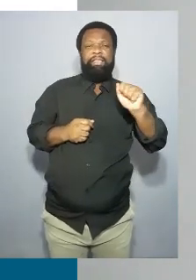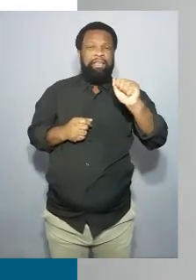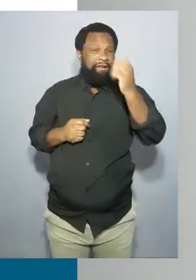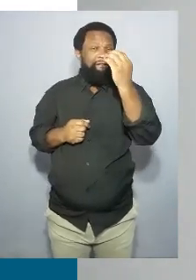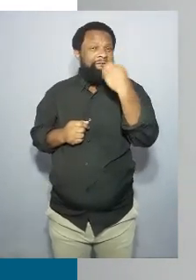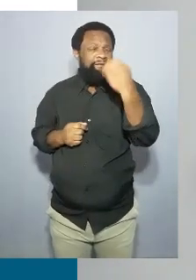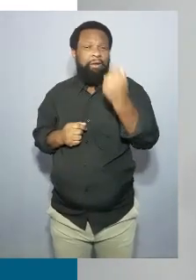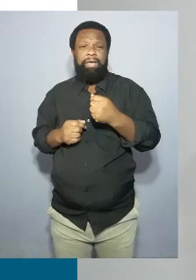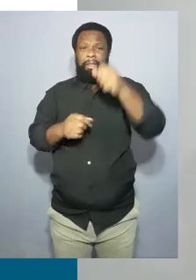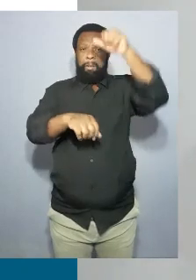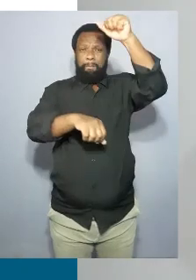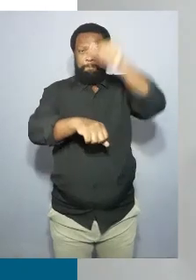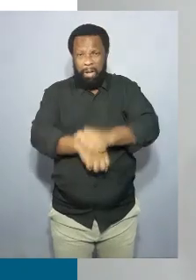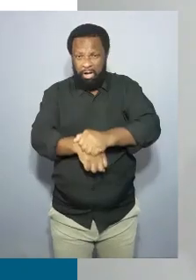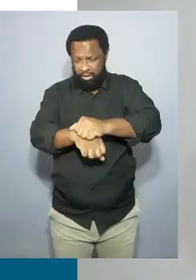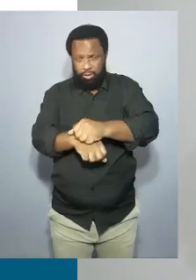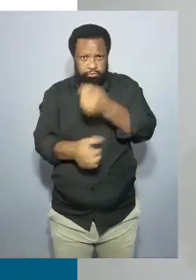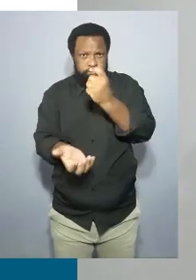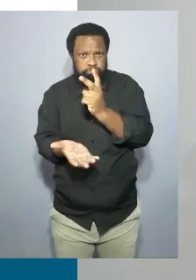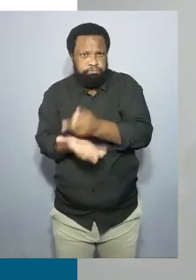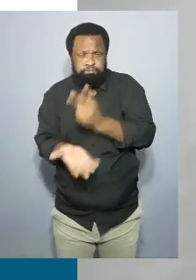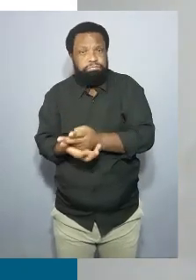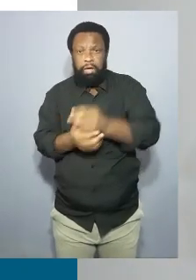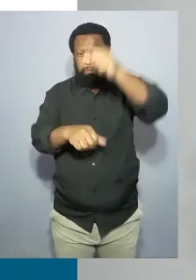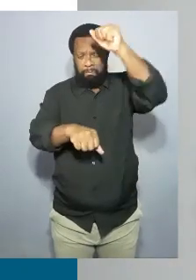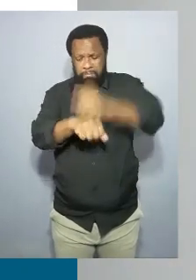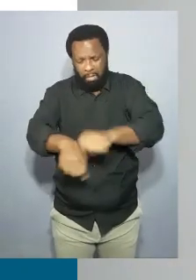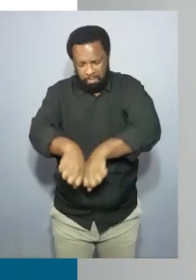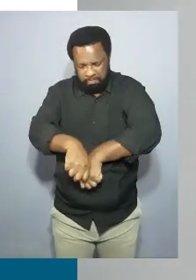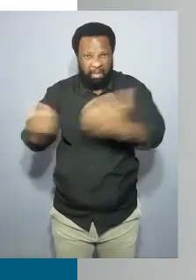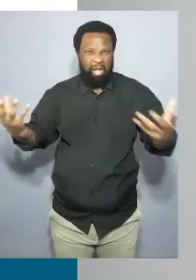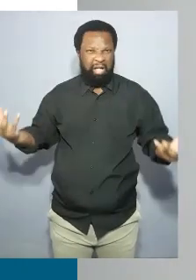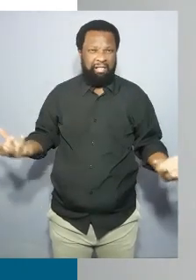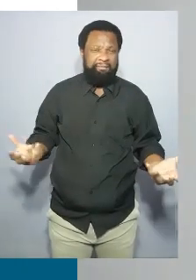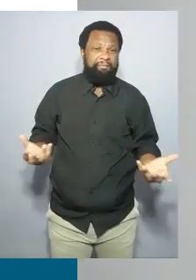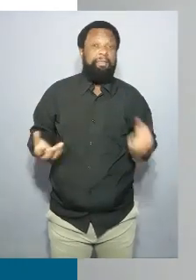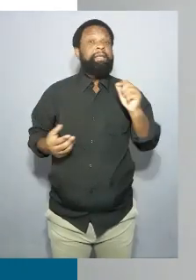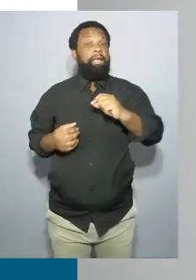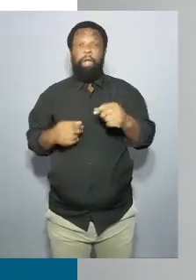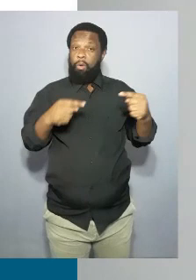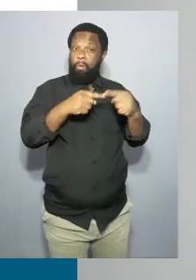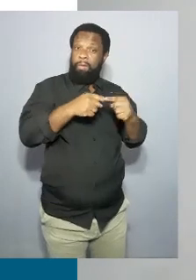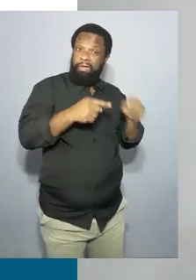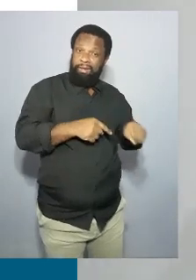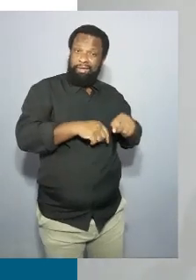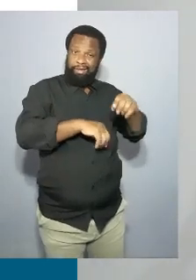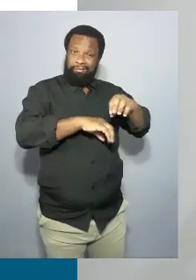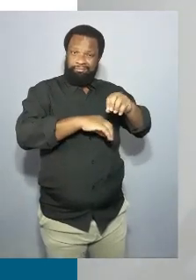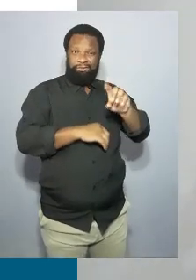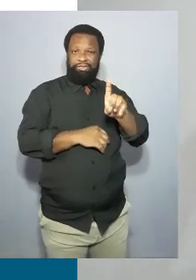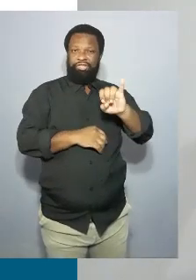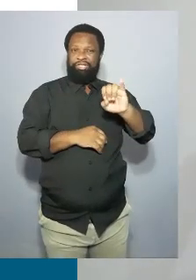ao impacto. Você joga no chão e ela quebra. Isso faz sentido para o diamante, porque ele